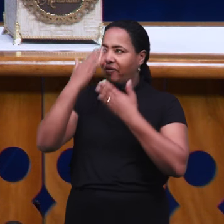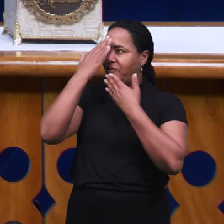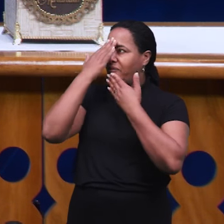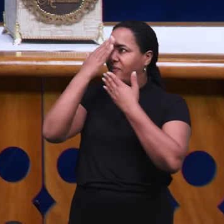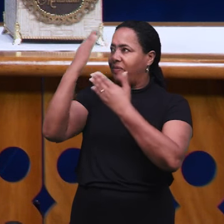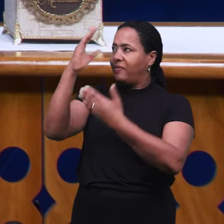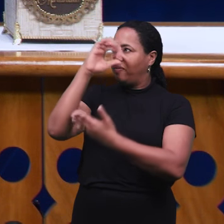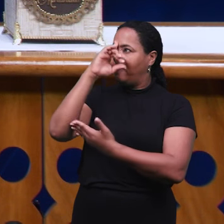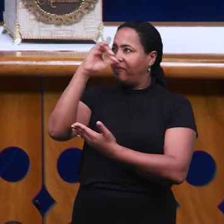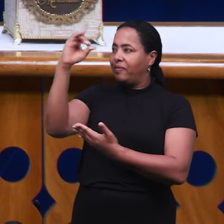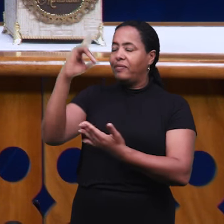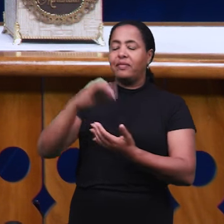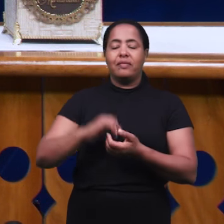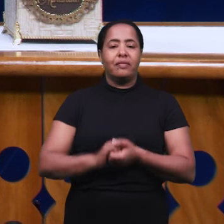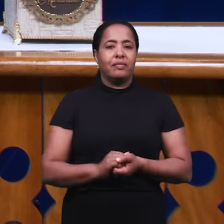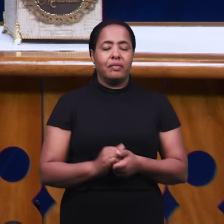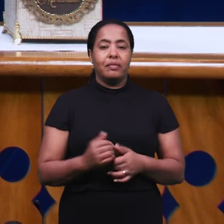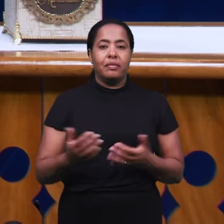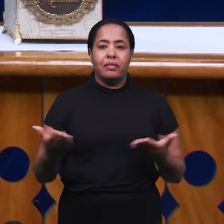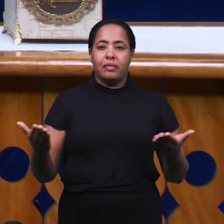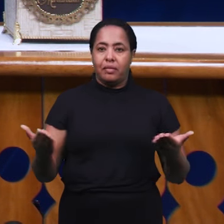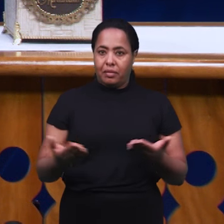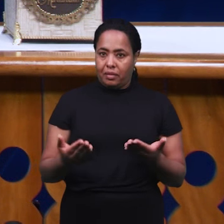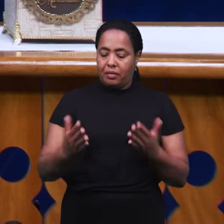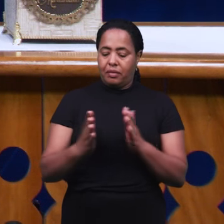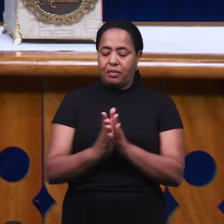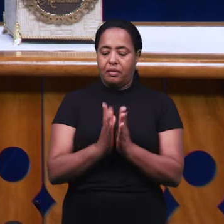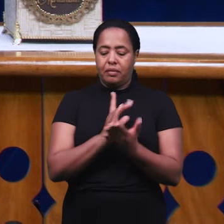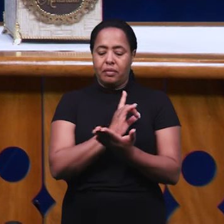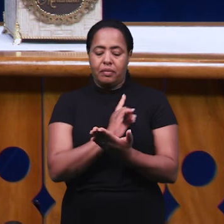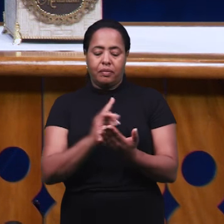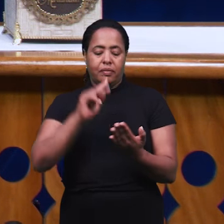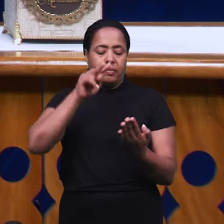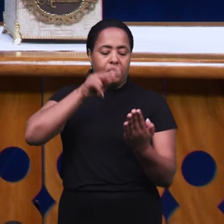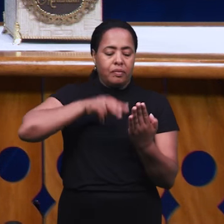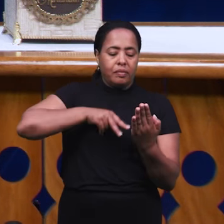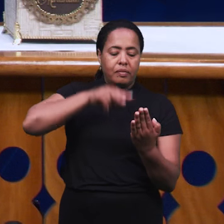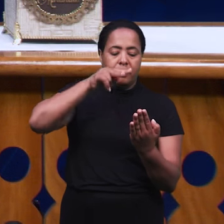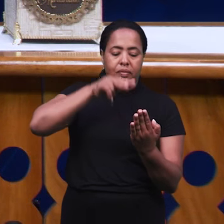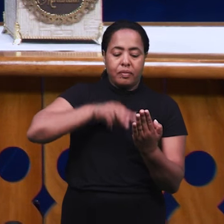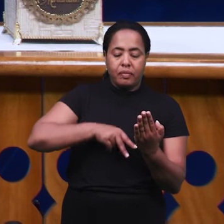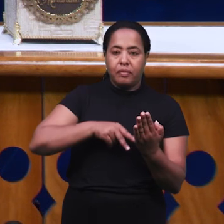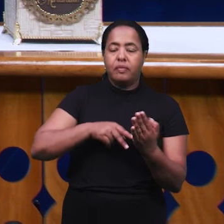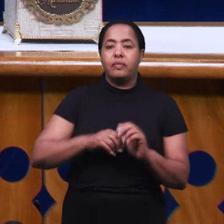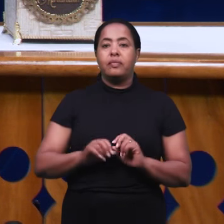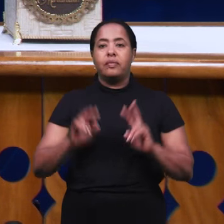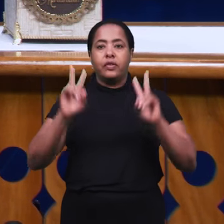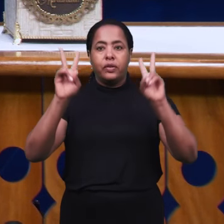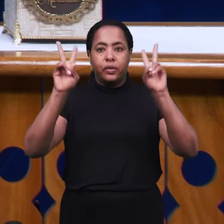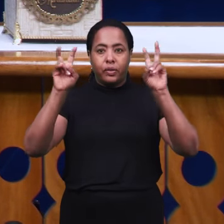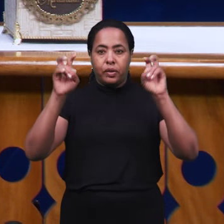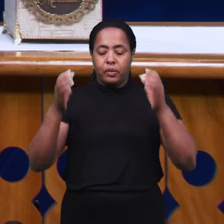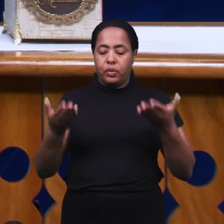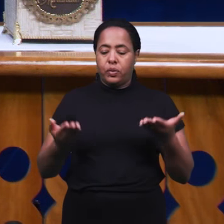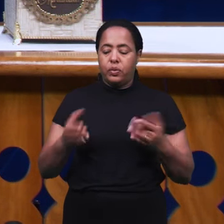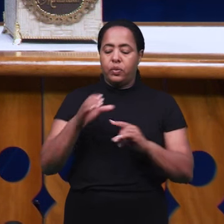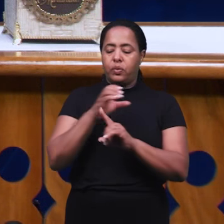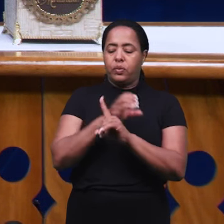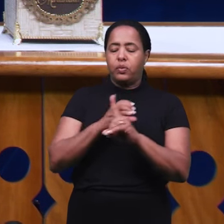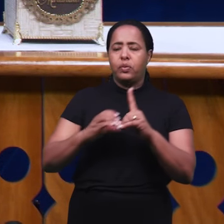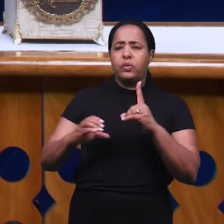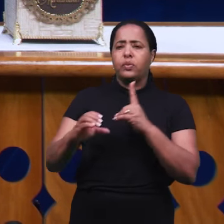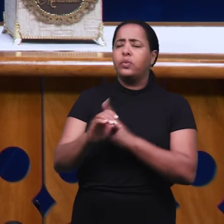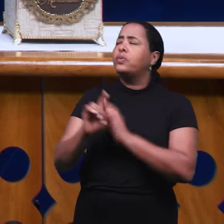Graças a Deus. Nós agora iremos ler a palavra do Senhor. O tema hoje do culto é